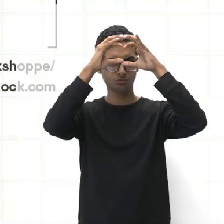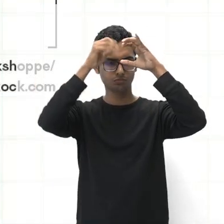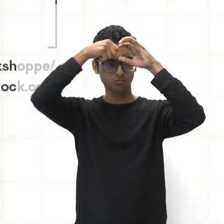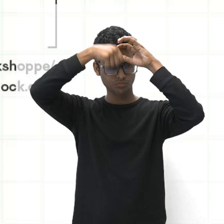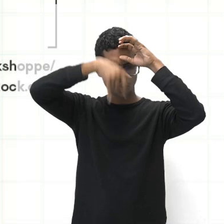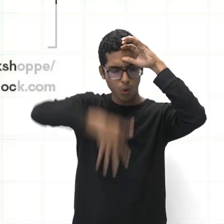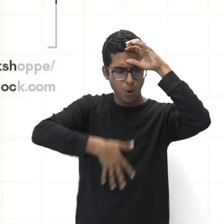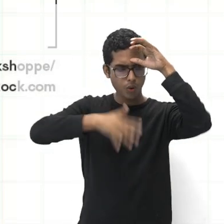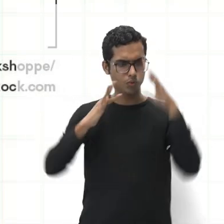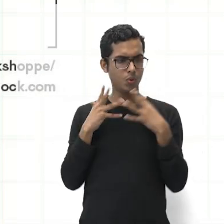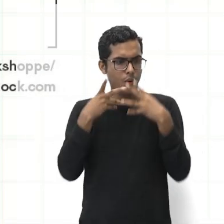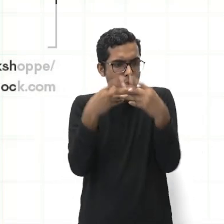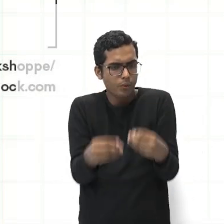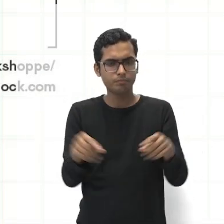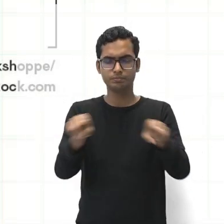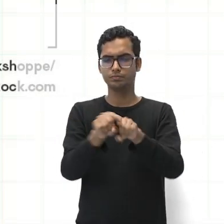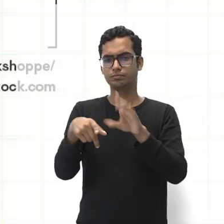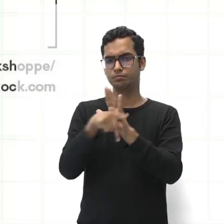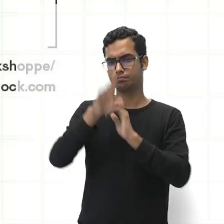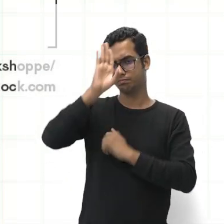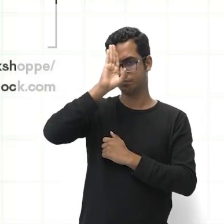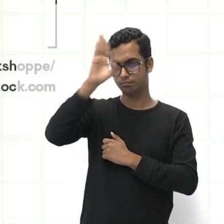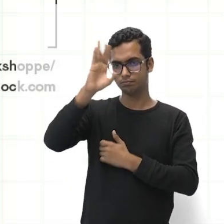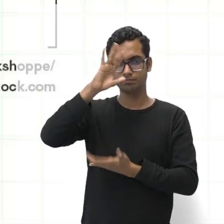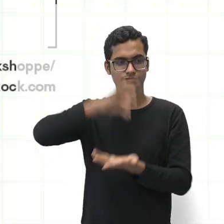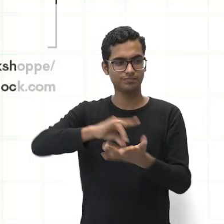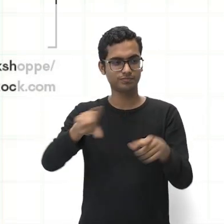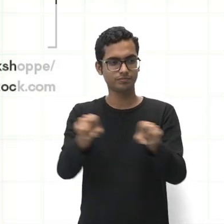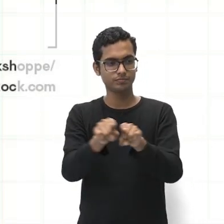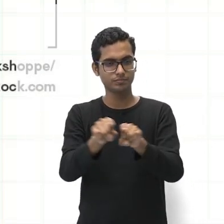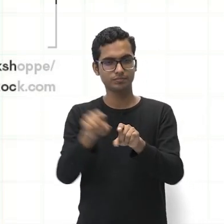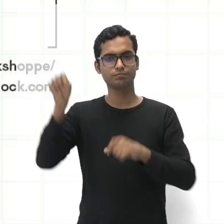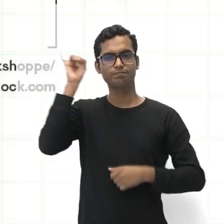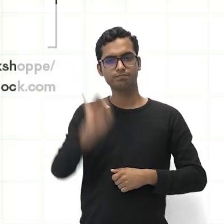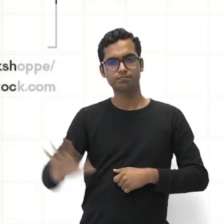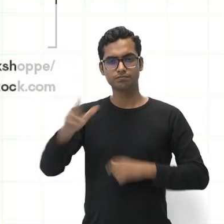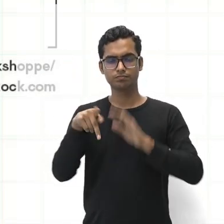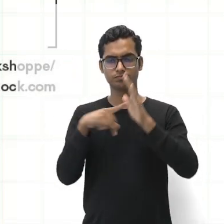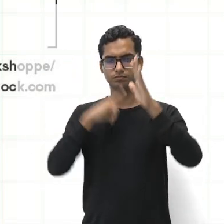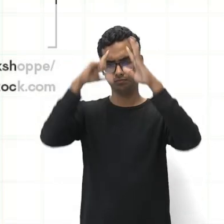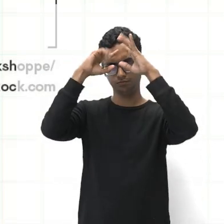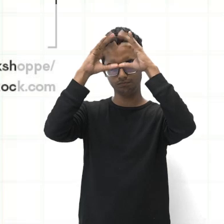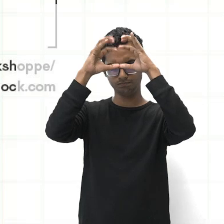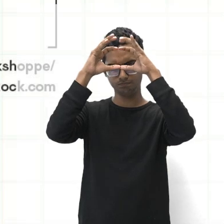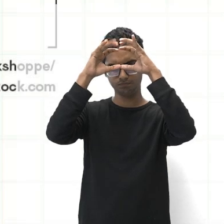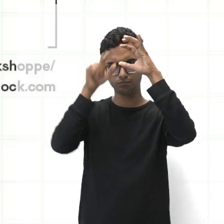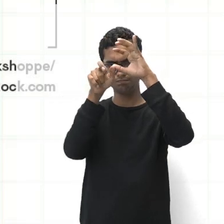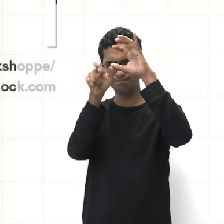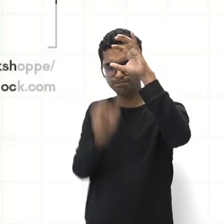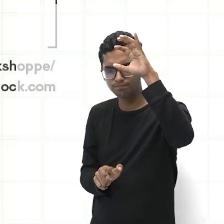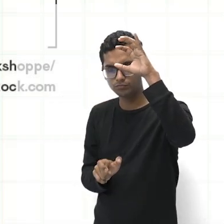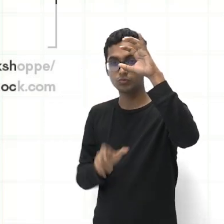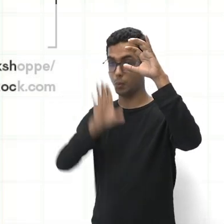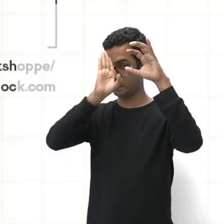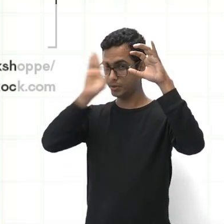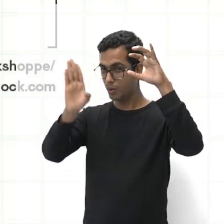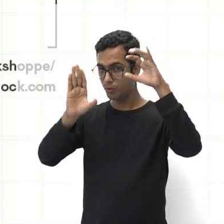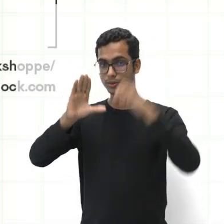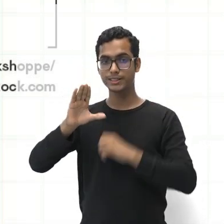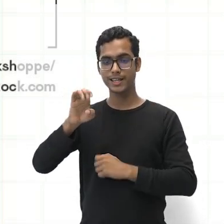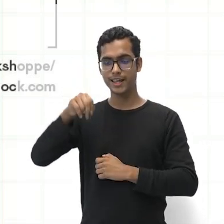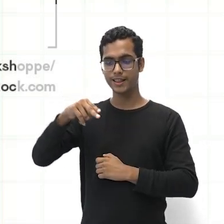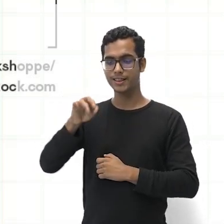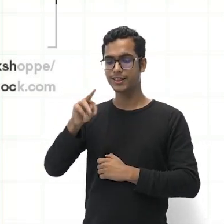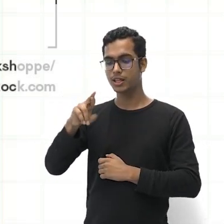tá? O central é aquele que vai ser composto aqui na nossa imagem pelo cérebro e pela medula espinal, né?